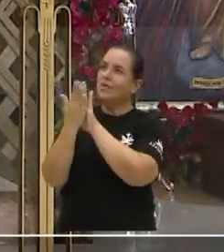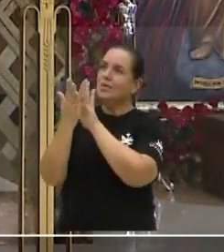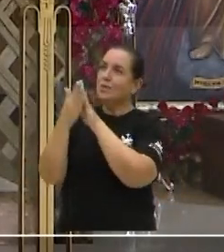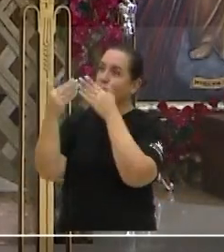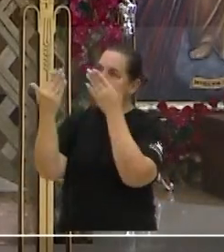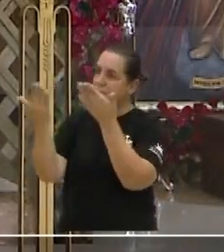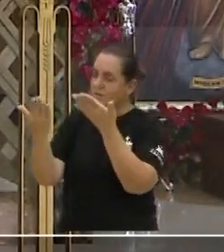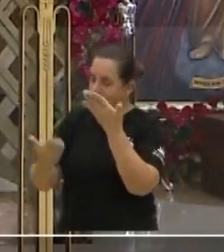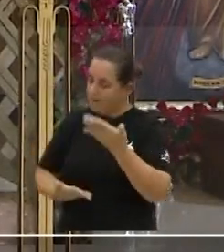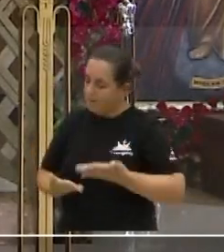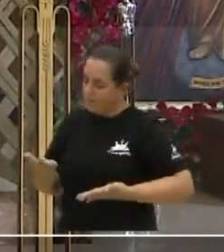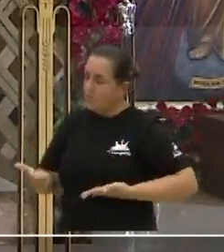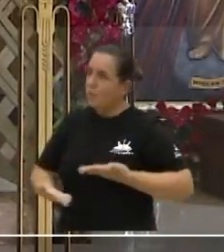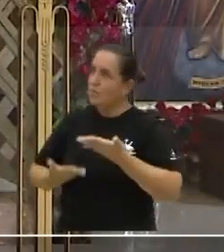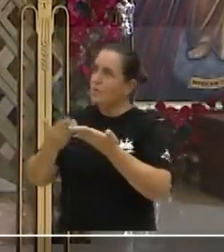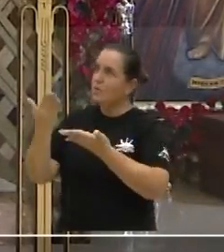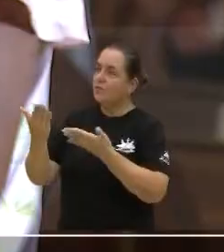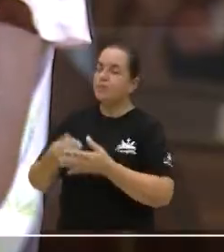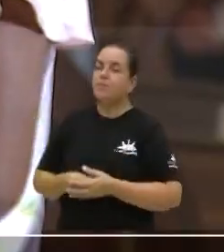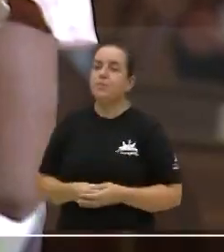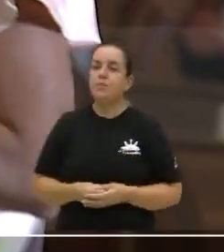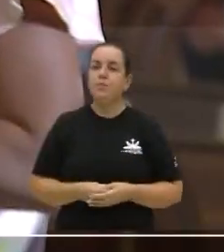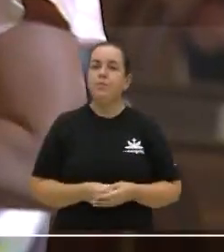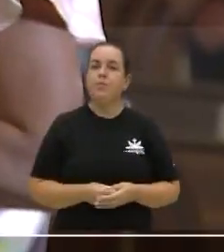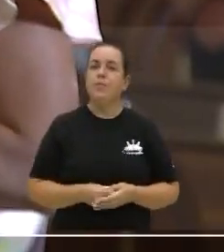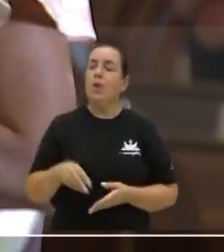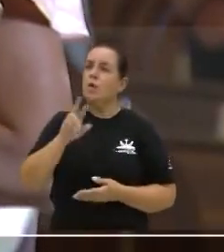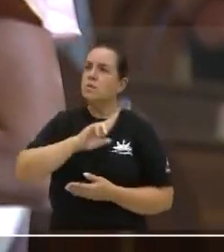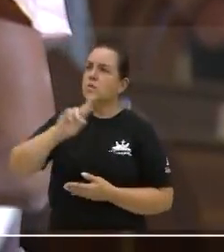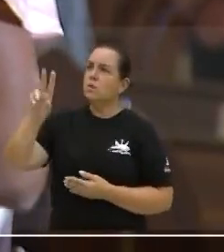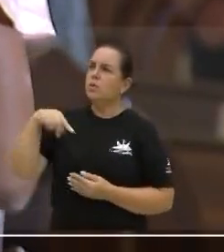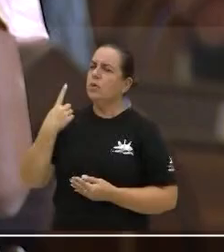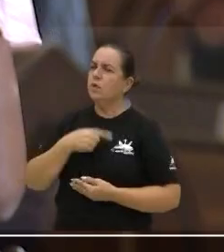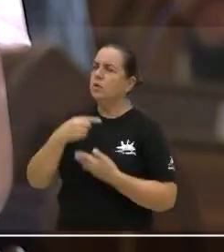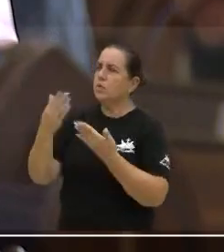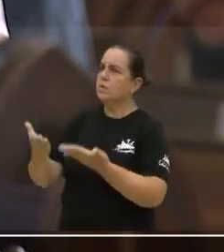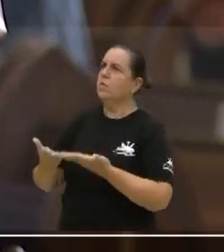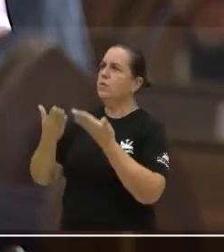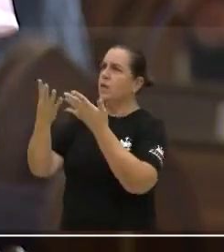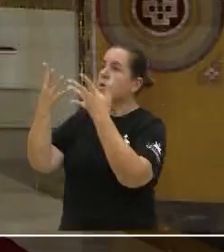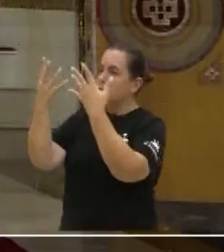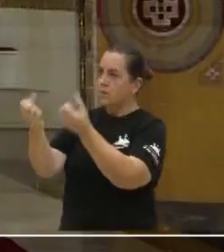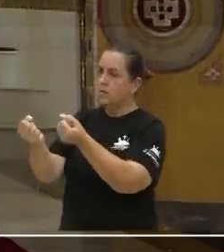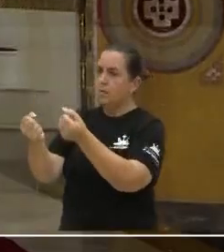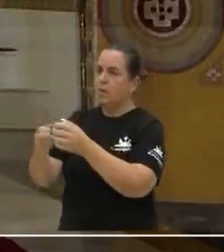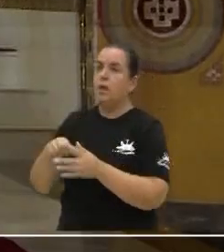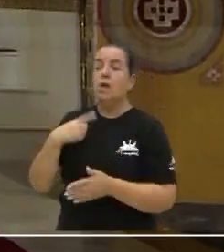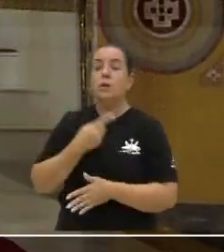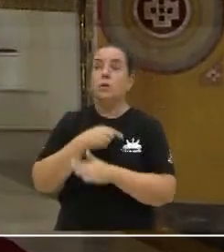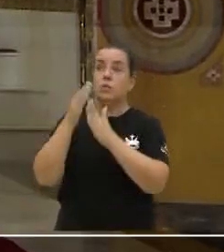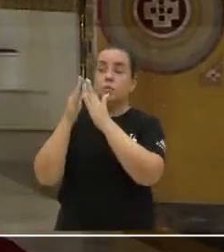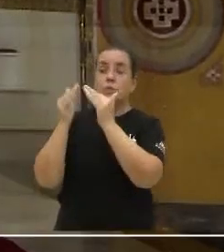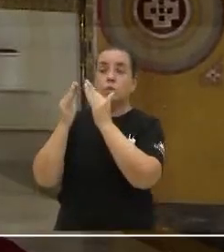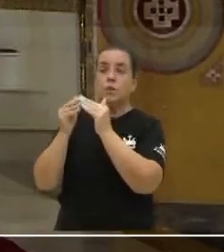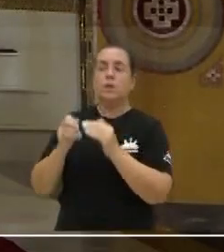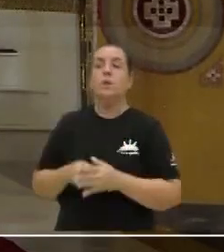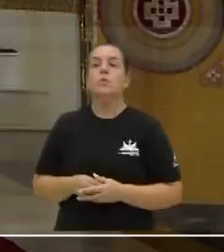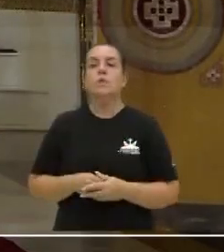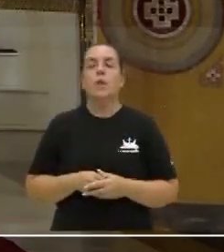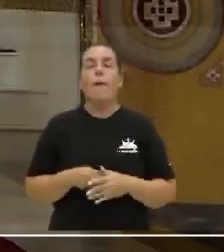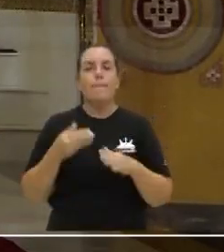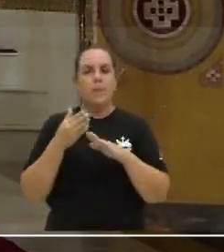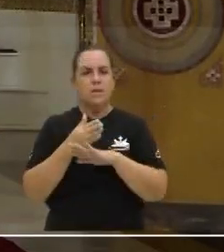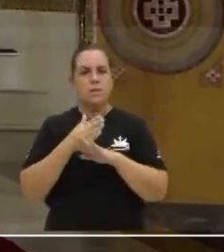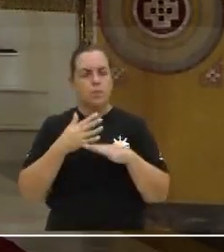na vossa presença e vos servir. Recebei, ó Senhor, a nossa oferta. E nós vos suplicamos